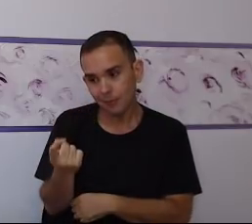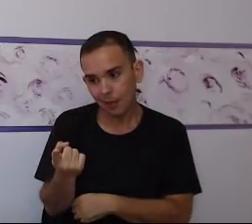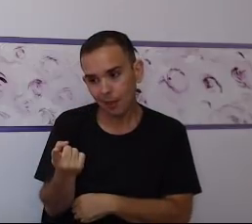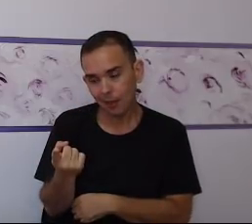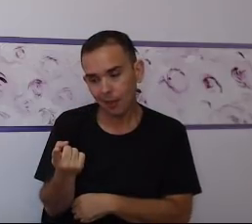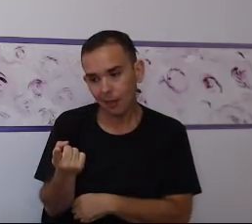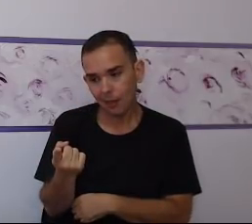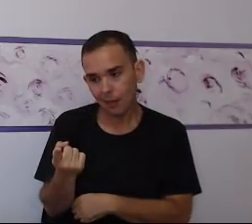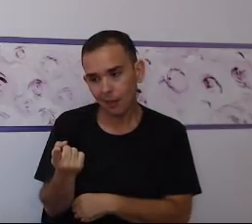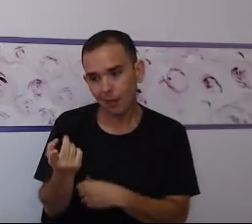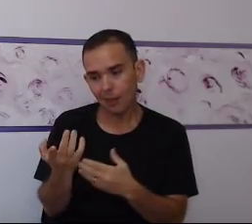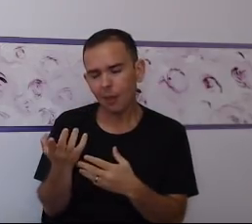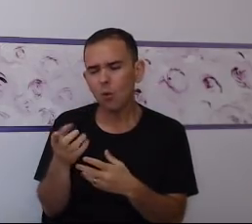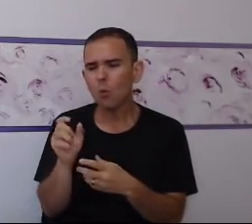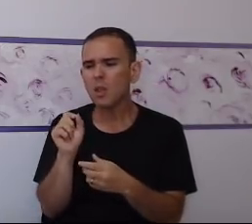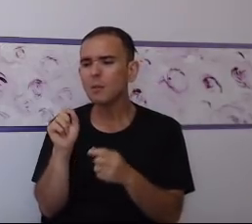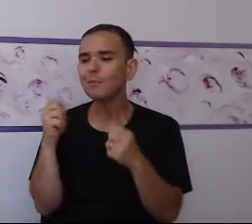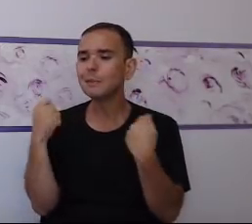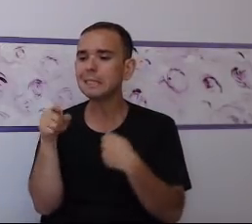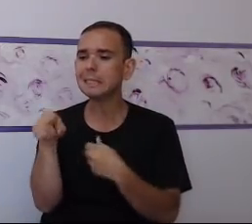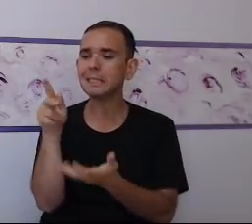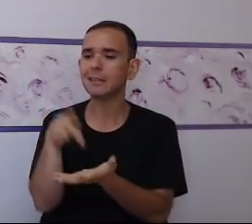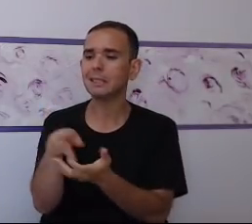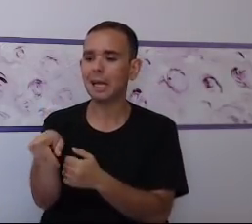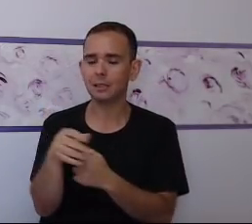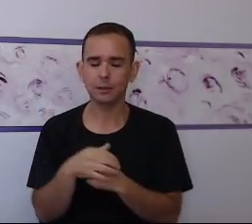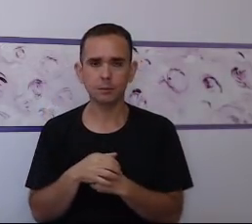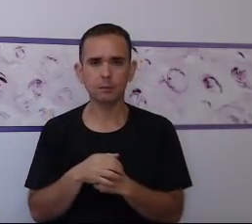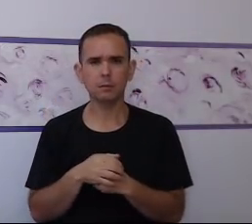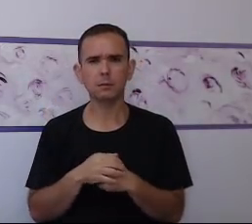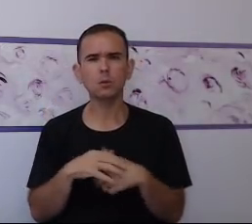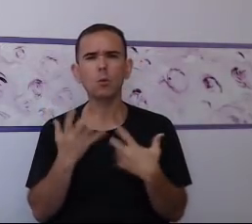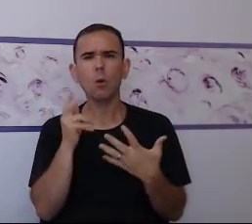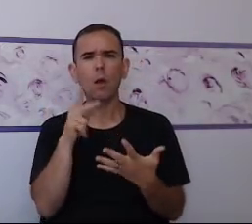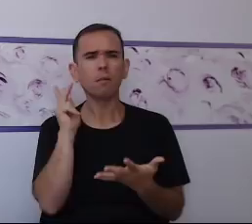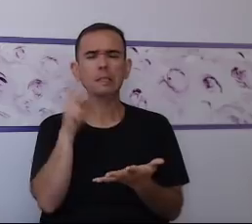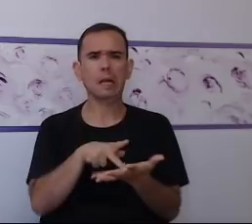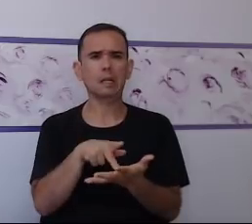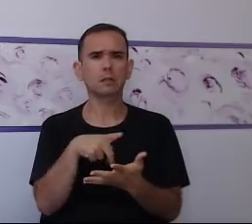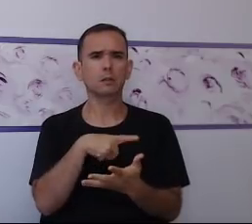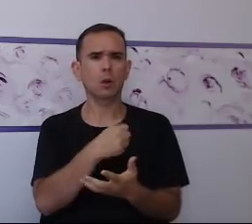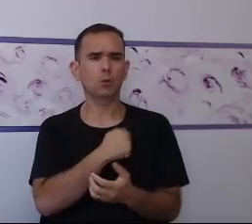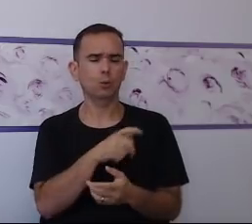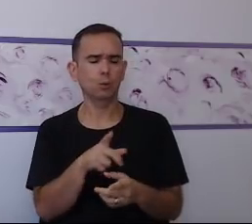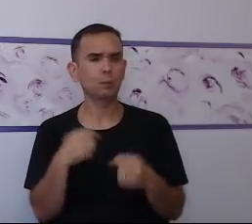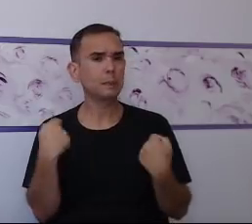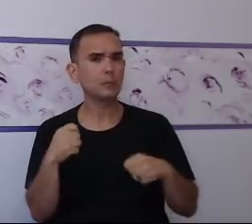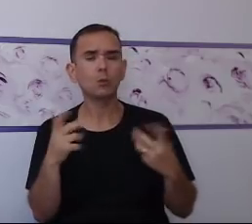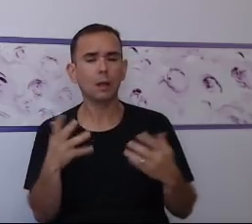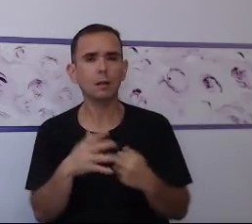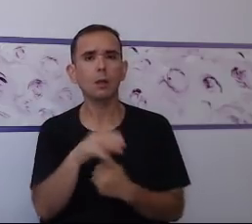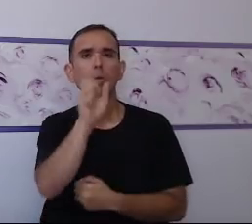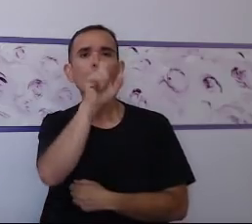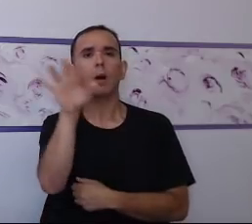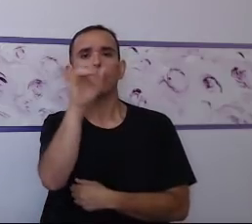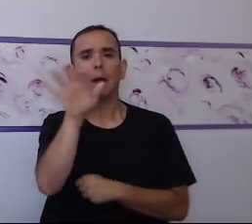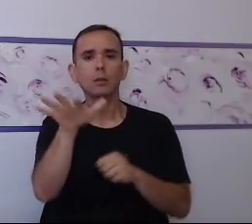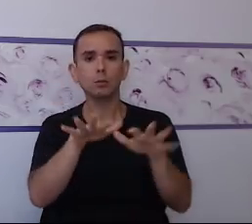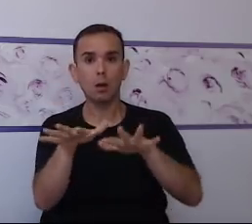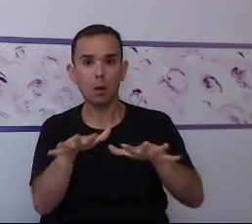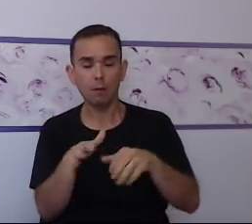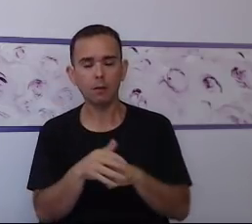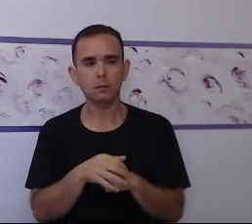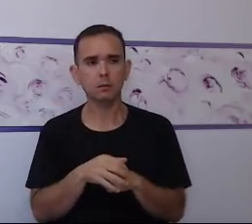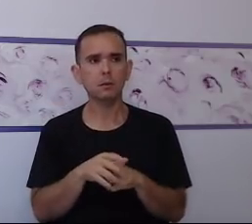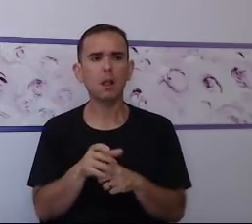olhar para o nosso aluno com carinho e ver a real necessidade dele. Qual que é a necessidade do meu aluno? Ele precisa de um alfabeto móvel